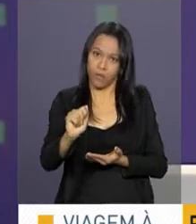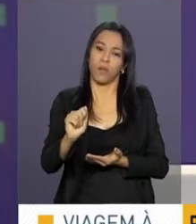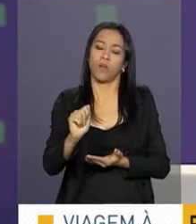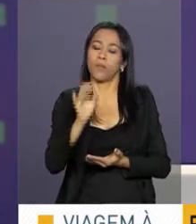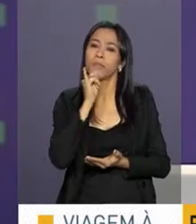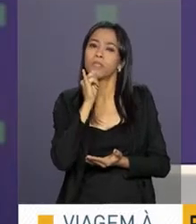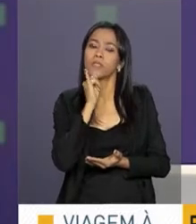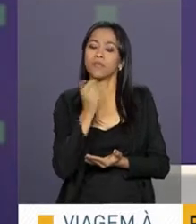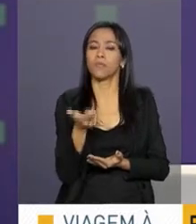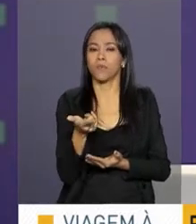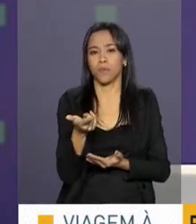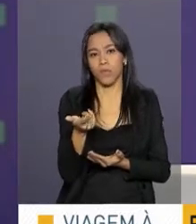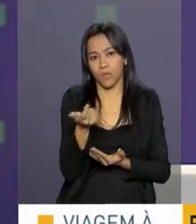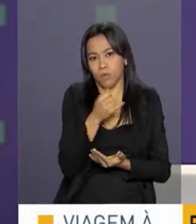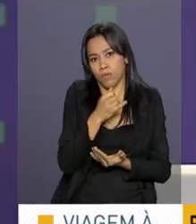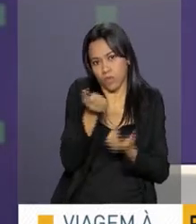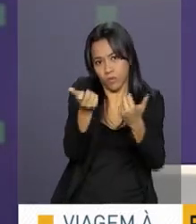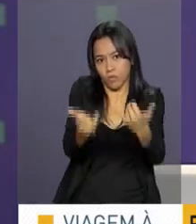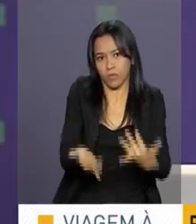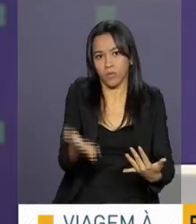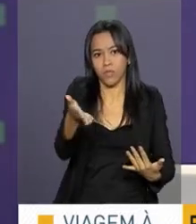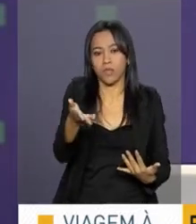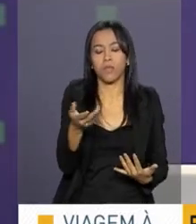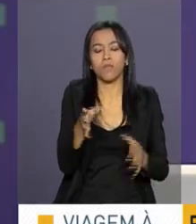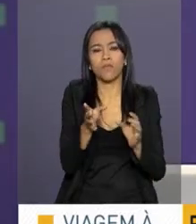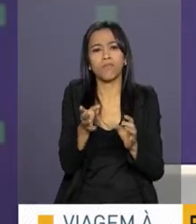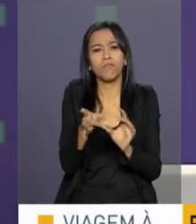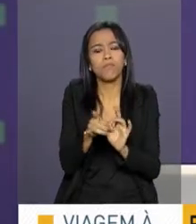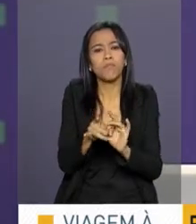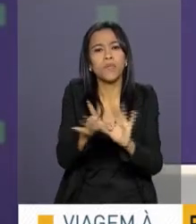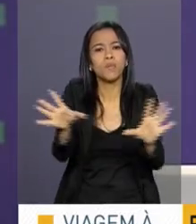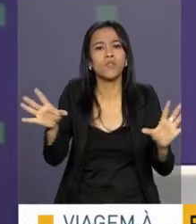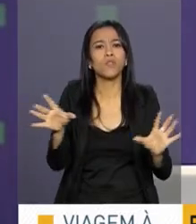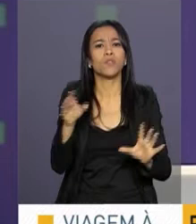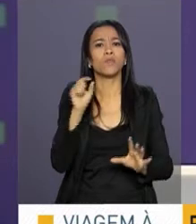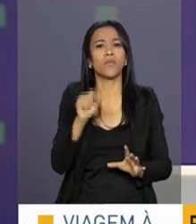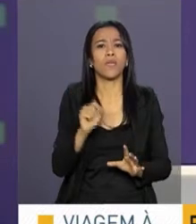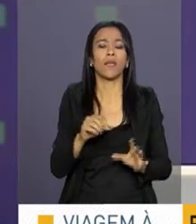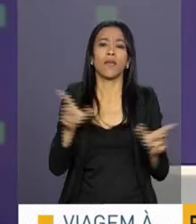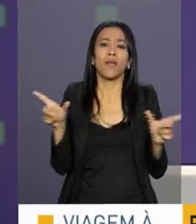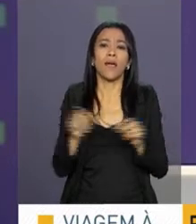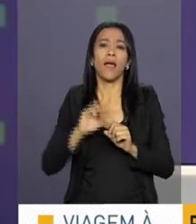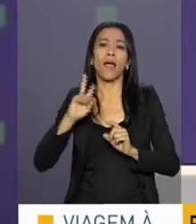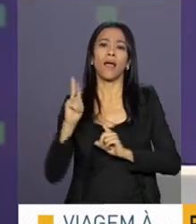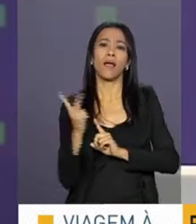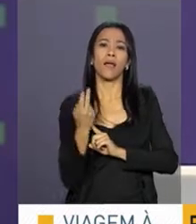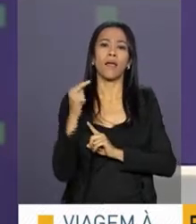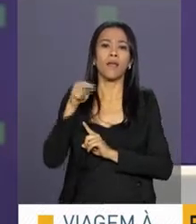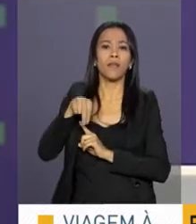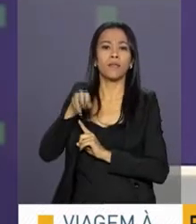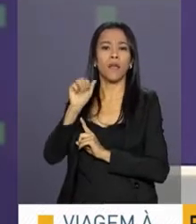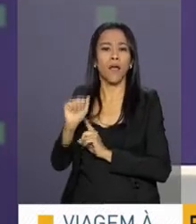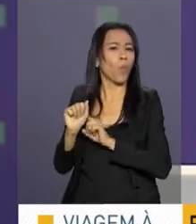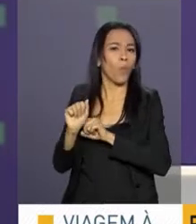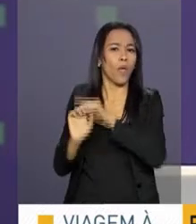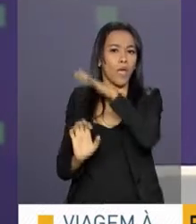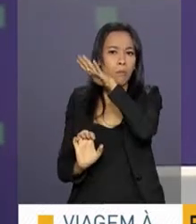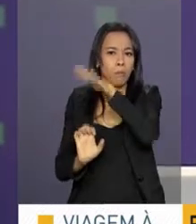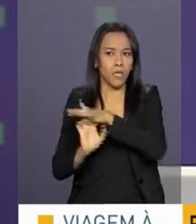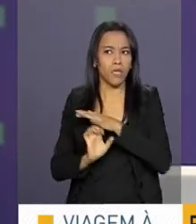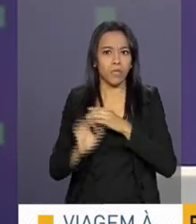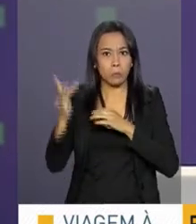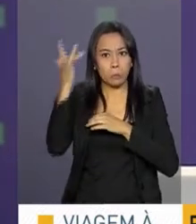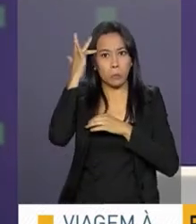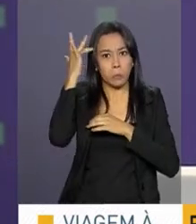exemplo, viabilizou, né, a presença da HNA, é uma das maiores empresas de aviação na